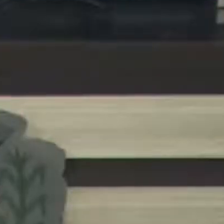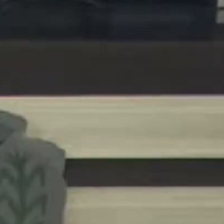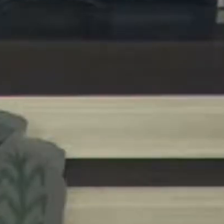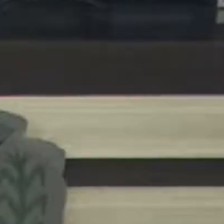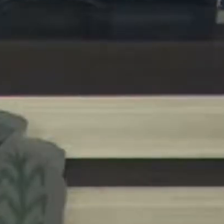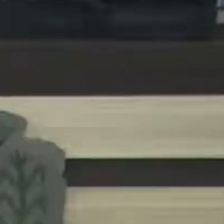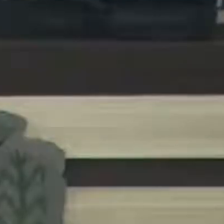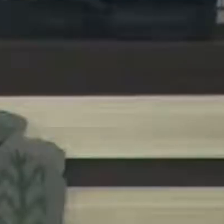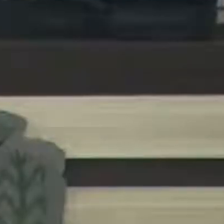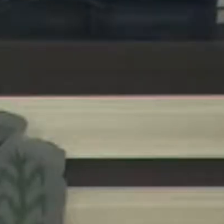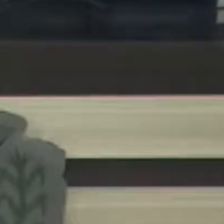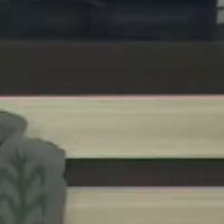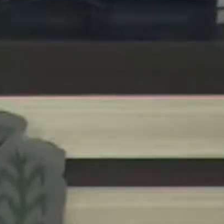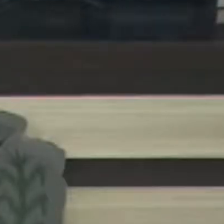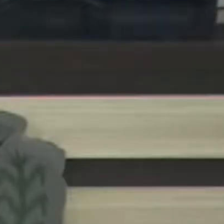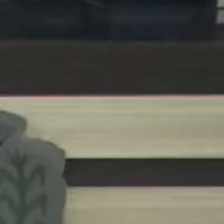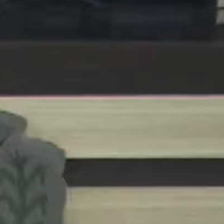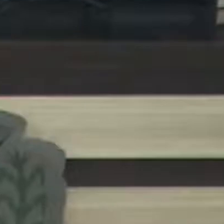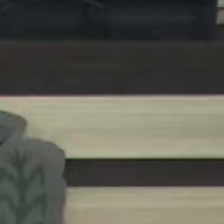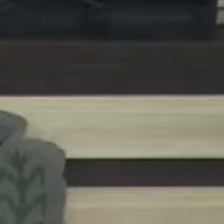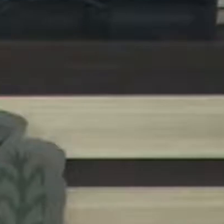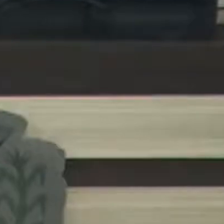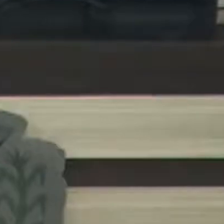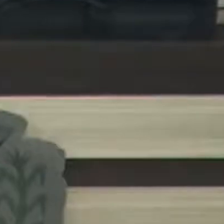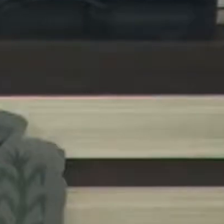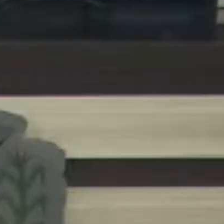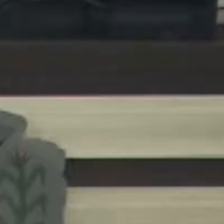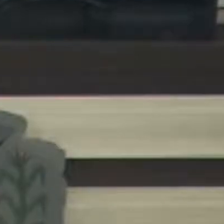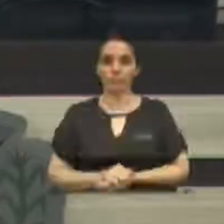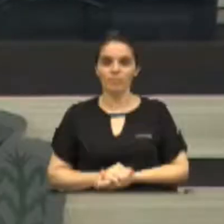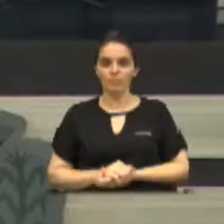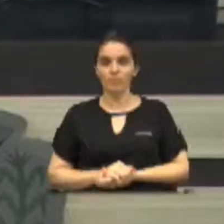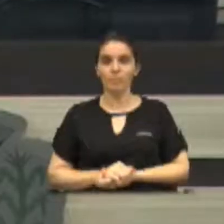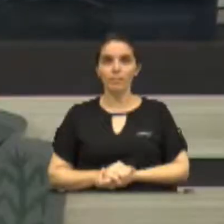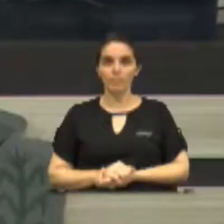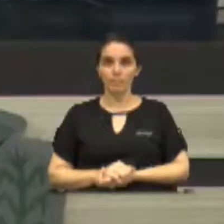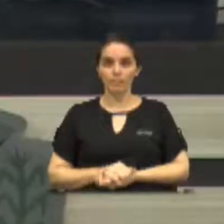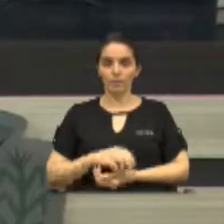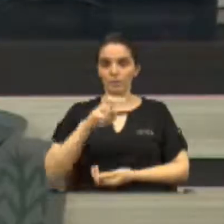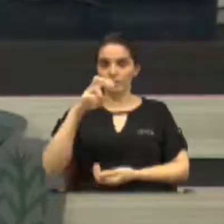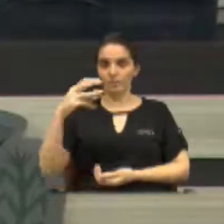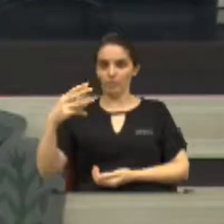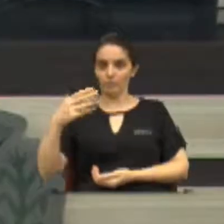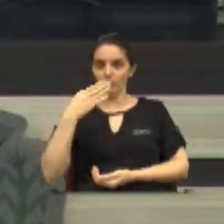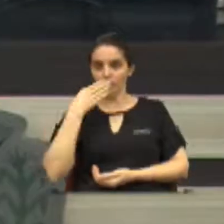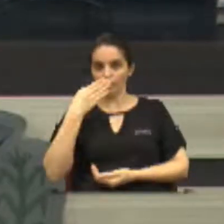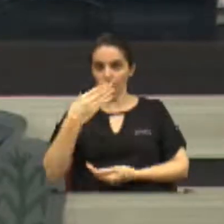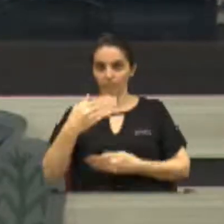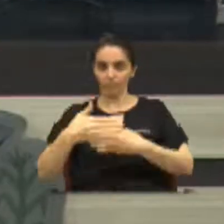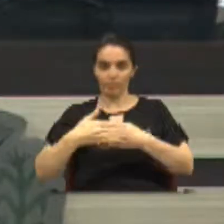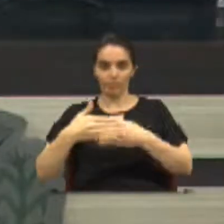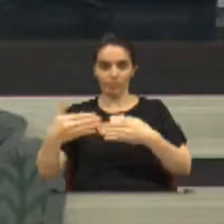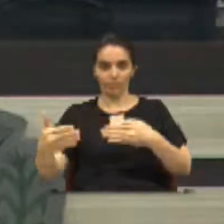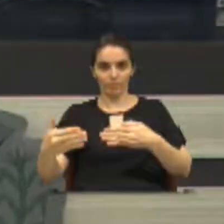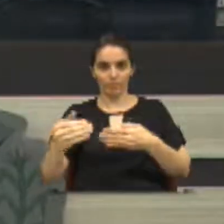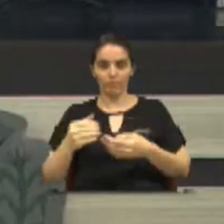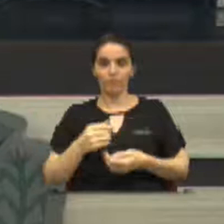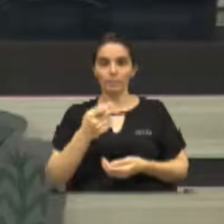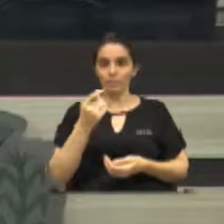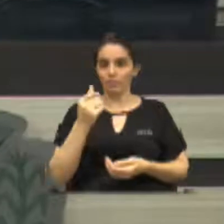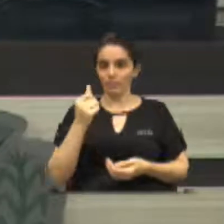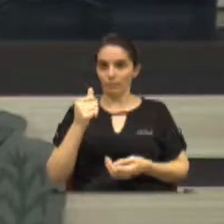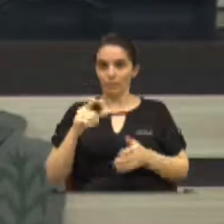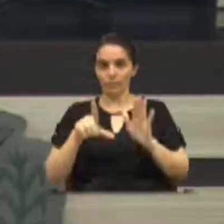53/2018, de autoria do prefeito municipal, senhor Mário Celso Botion, que solicita abertura de dotação orçamentária na